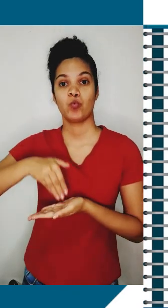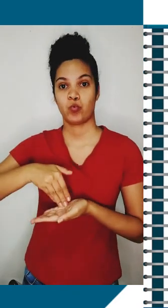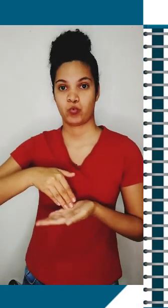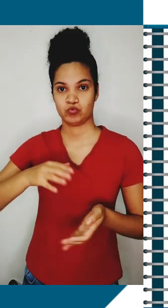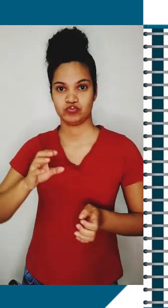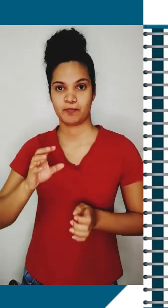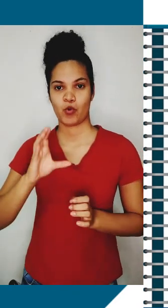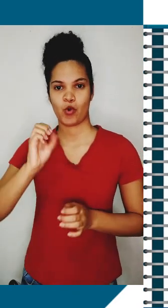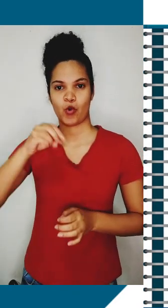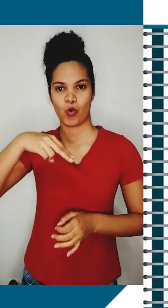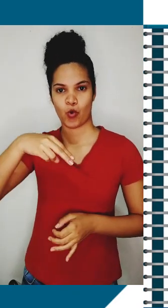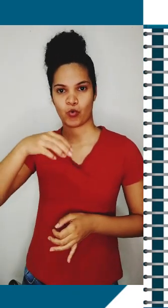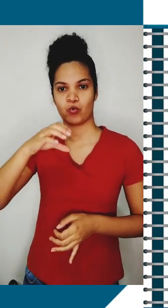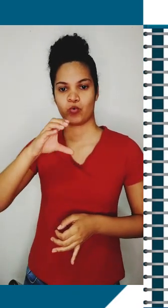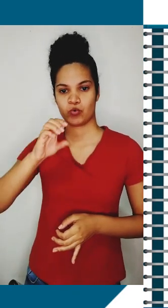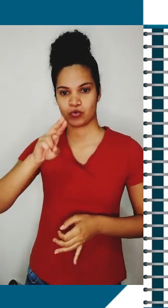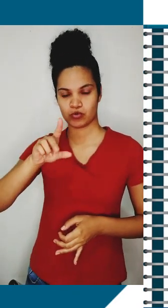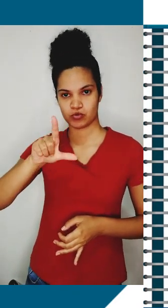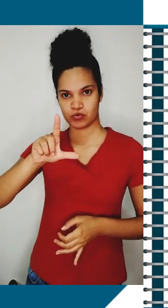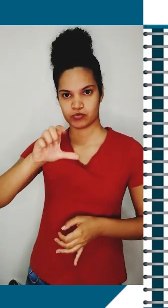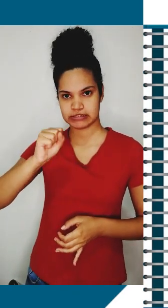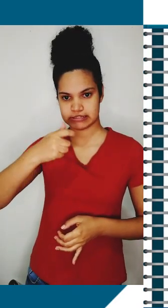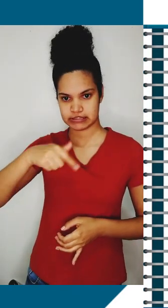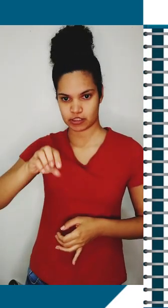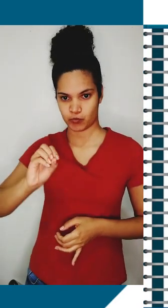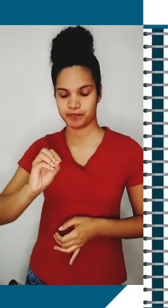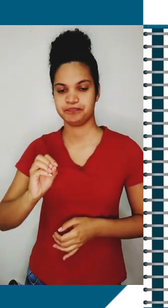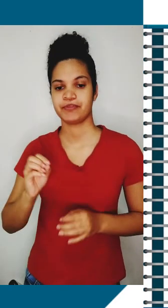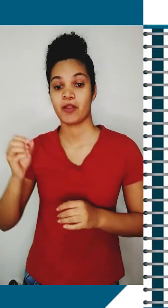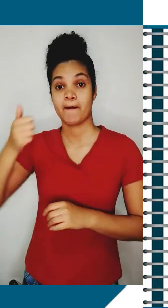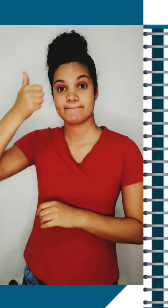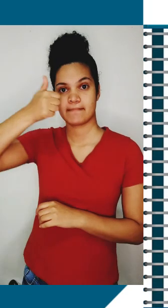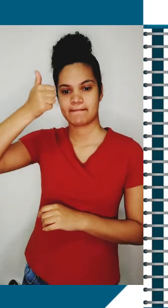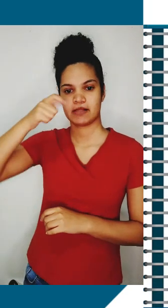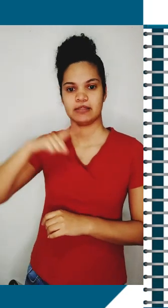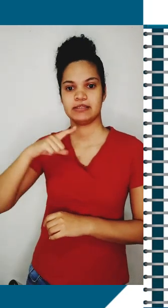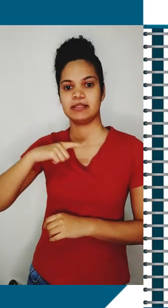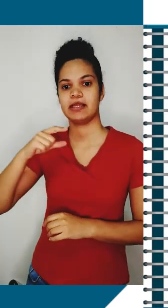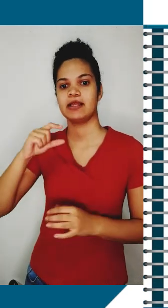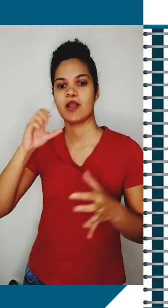de conclusão. No parágrafo de introdução, nós temos ali